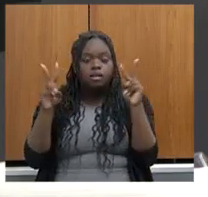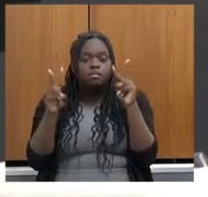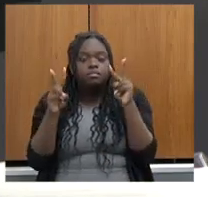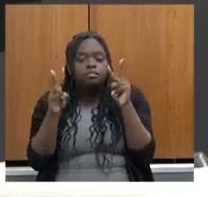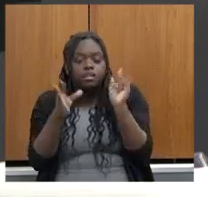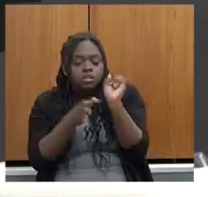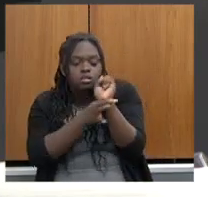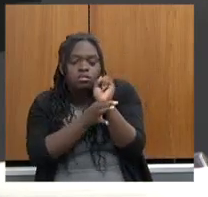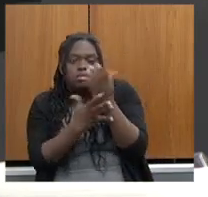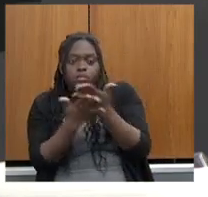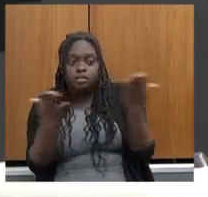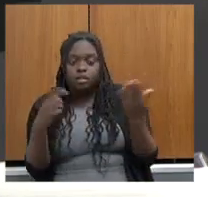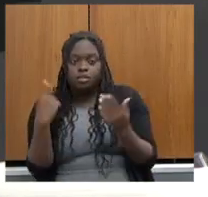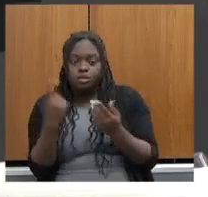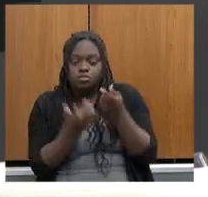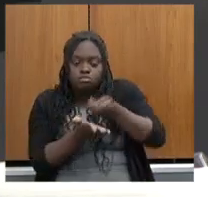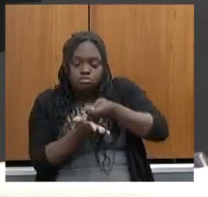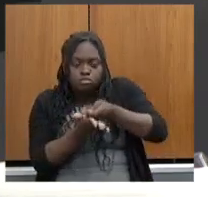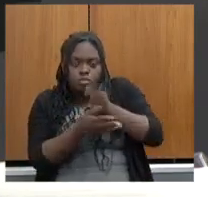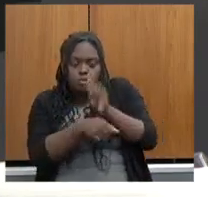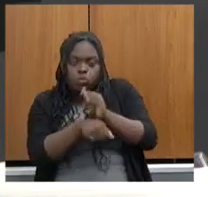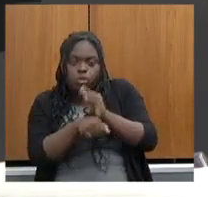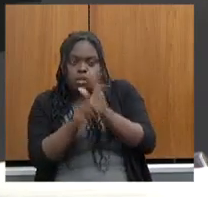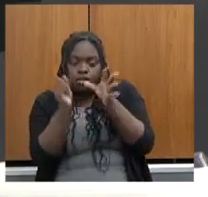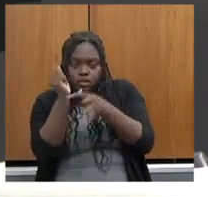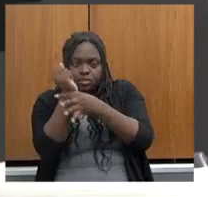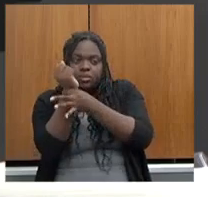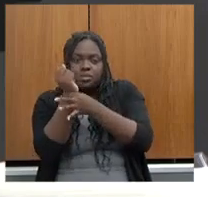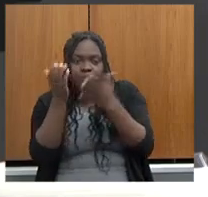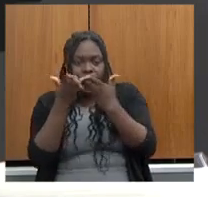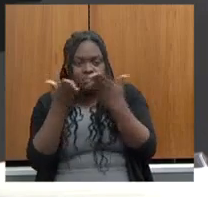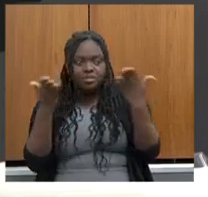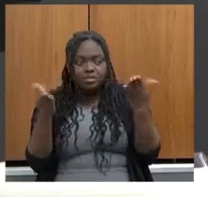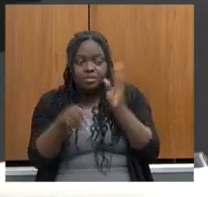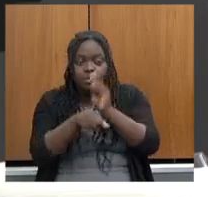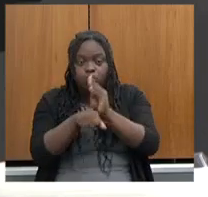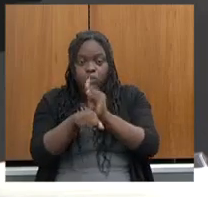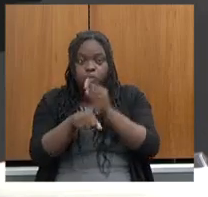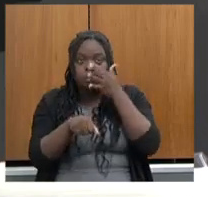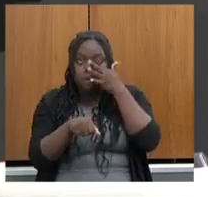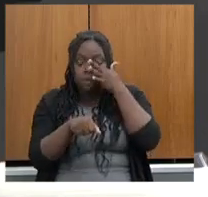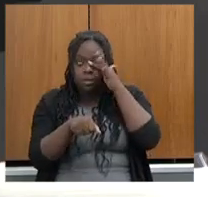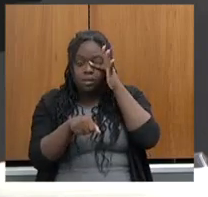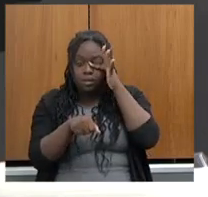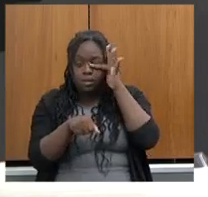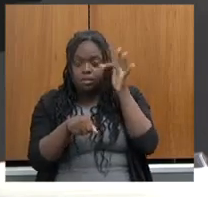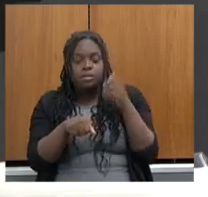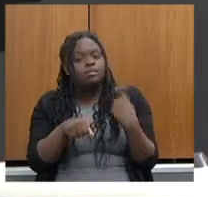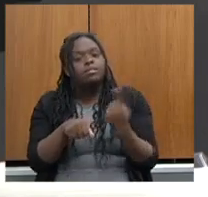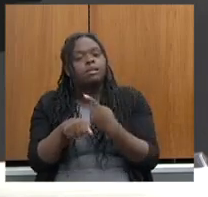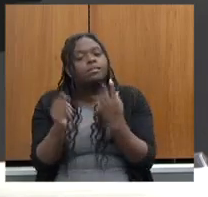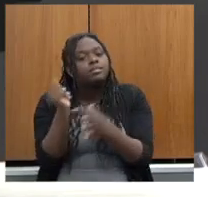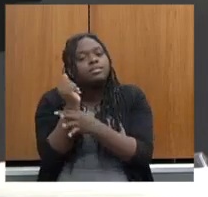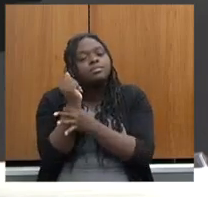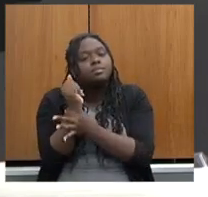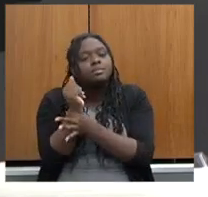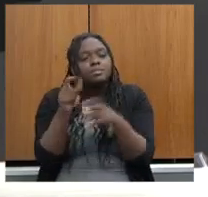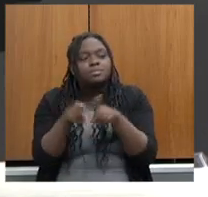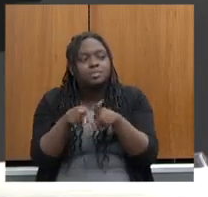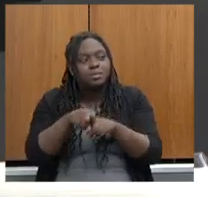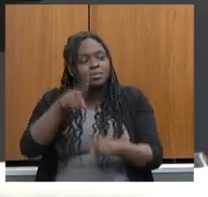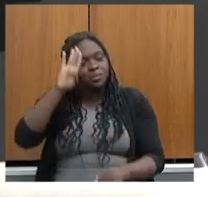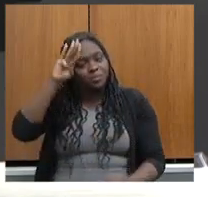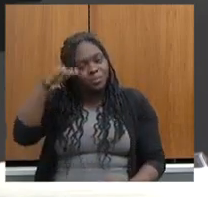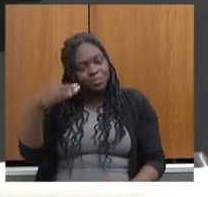temos obrigação de cuidar da segurança de vocês que cuidam tão bem da nossa segurança meus homenagens